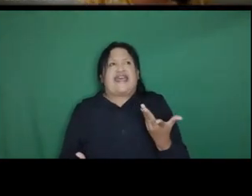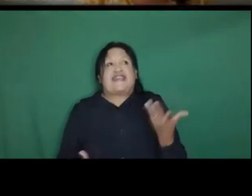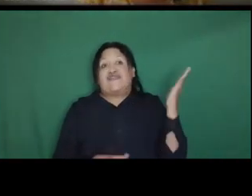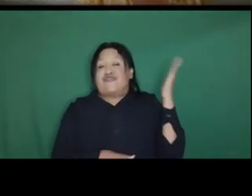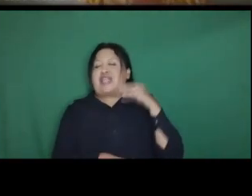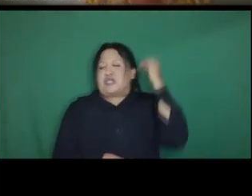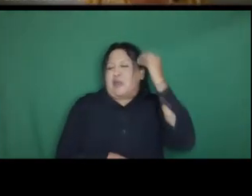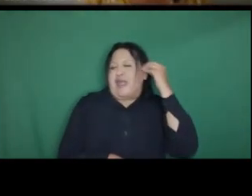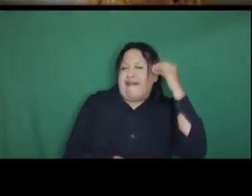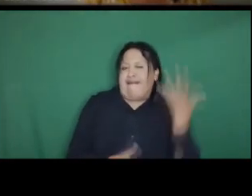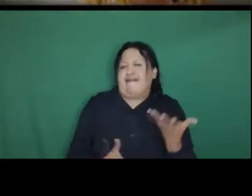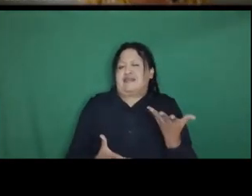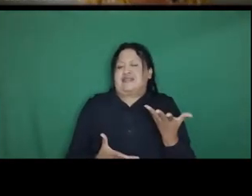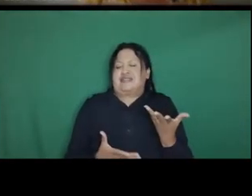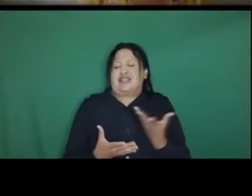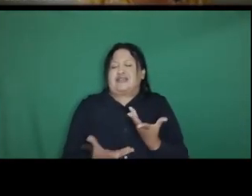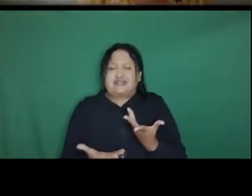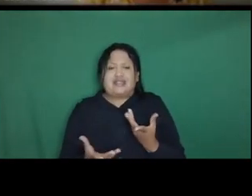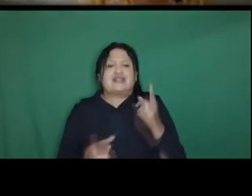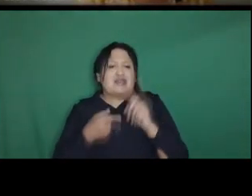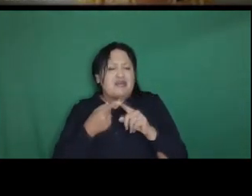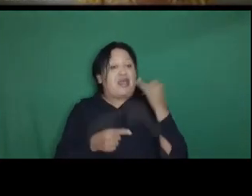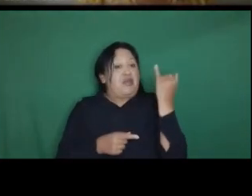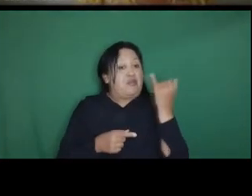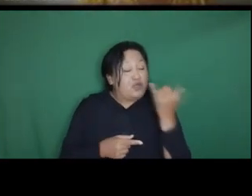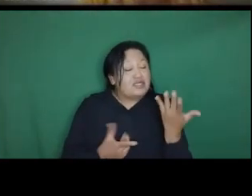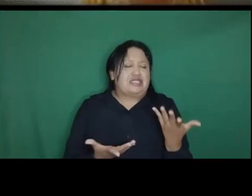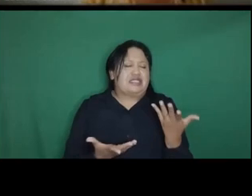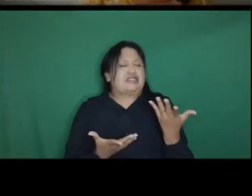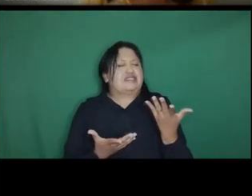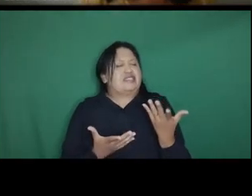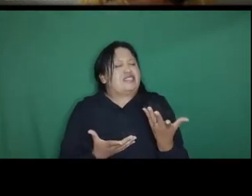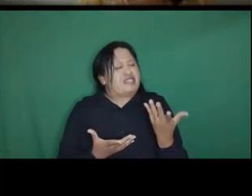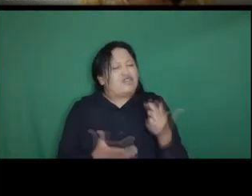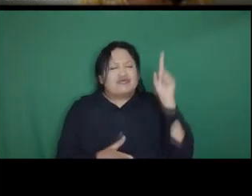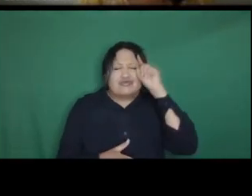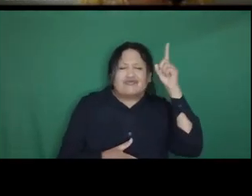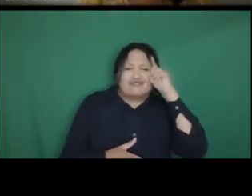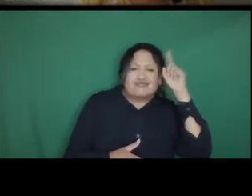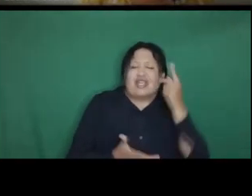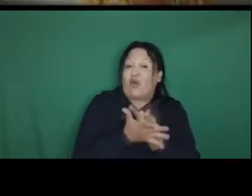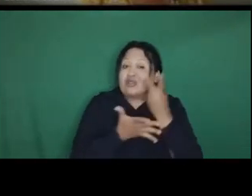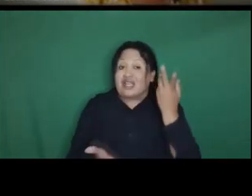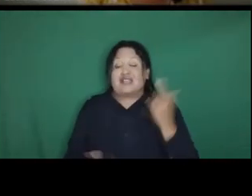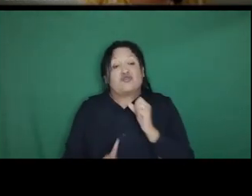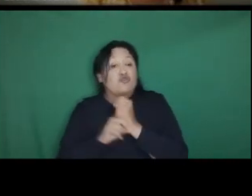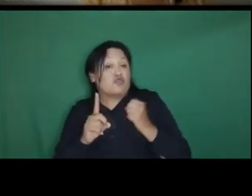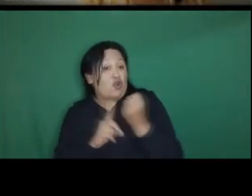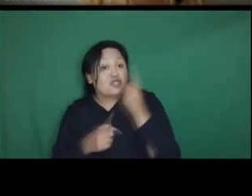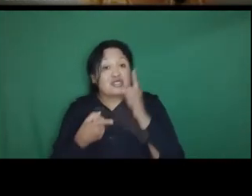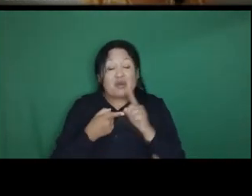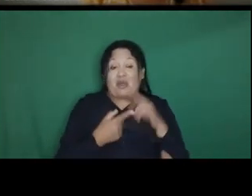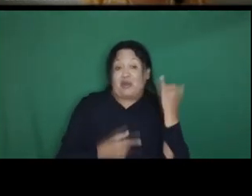ele também é importante você trazer essas experiências do seu cotidiano o sociológico também ele é importante né porque ele